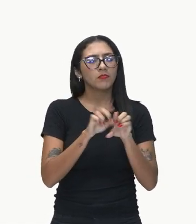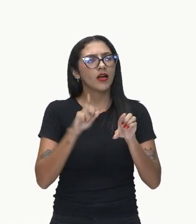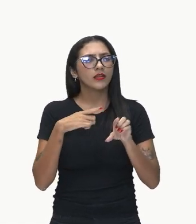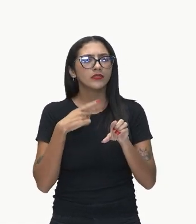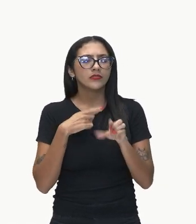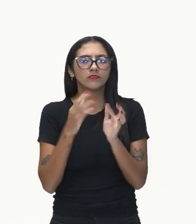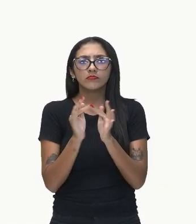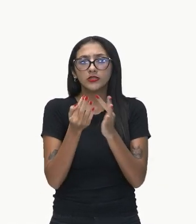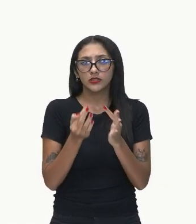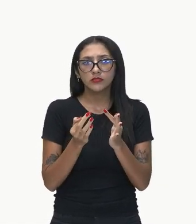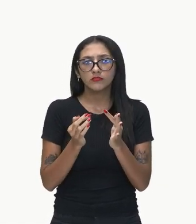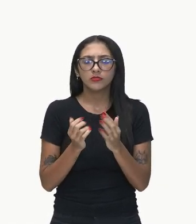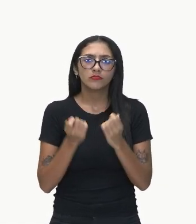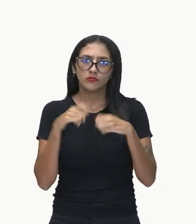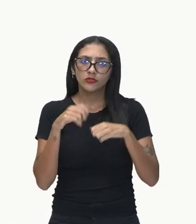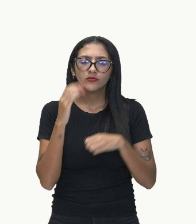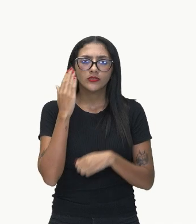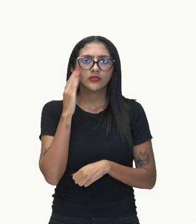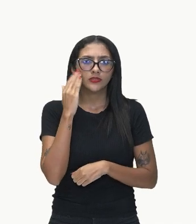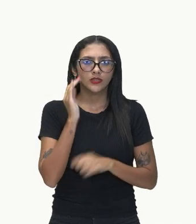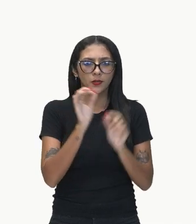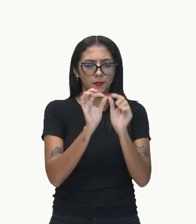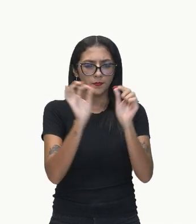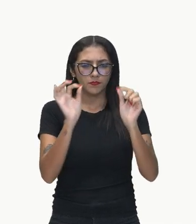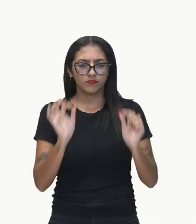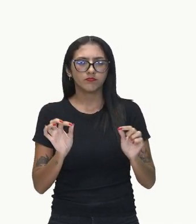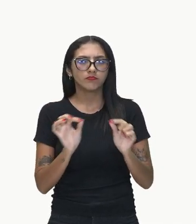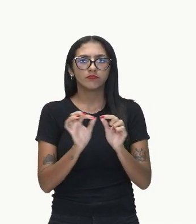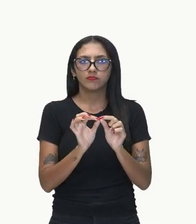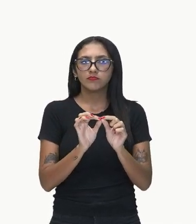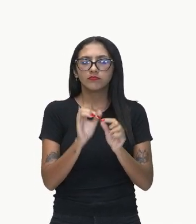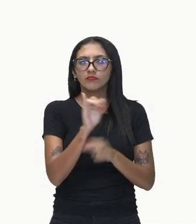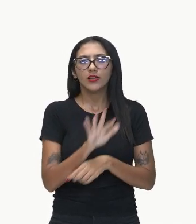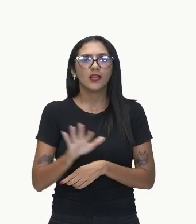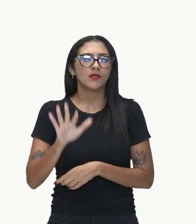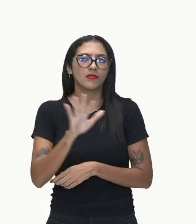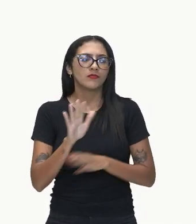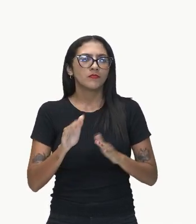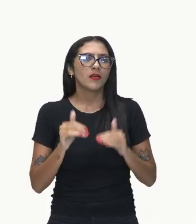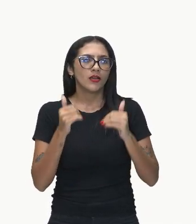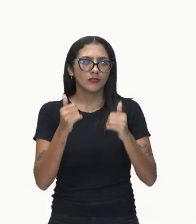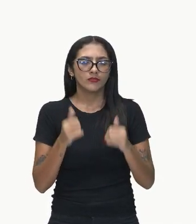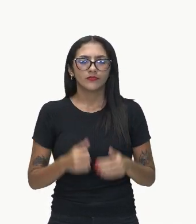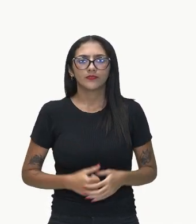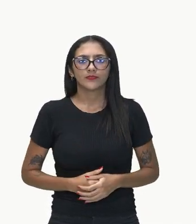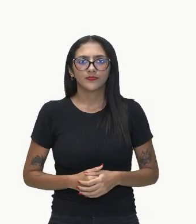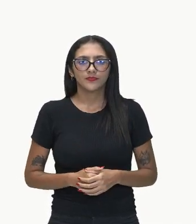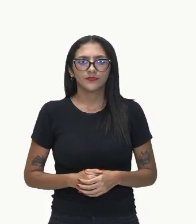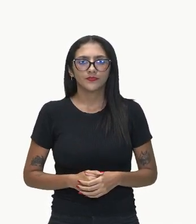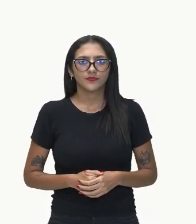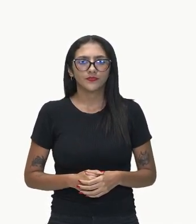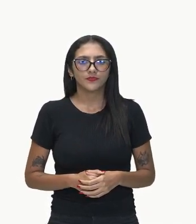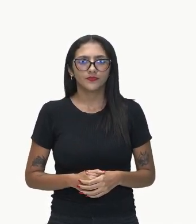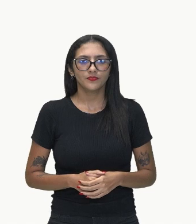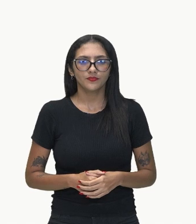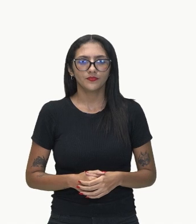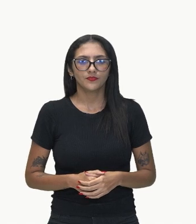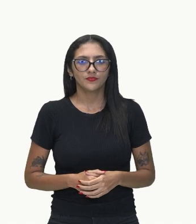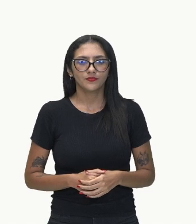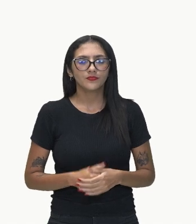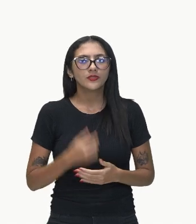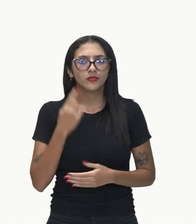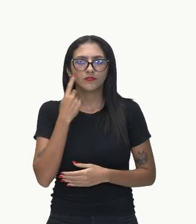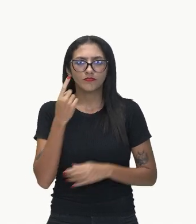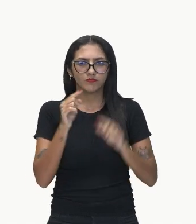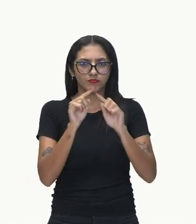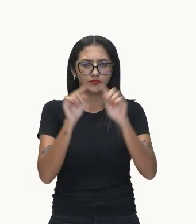representar assim, em forma de linhas, tá? Para vocês conseguirem visualizar melhor. Então, tá aqui, cada cantinho